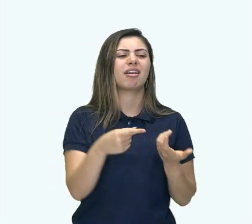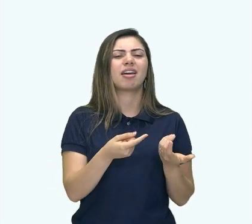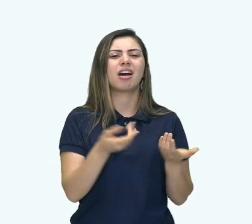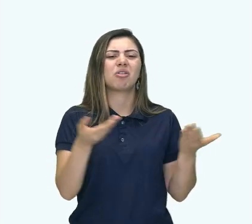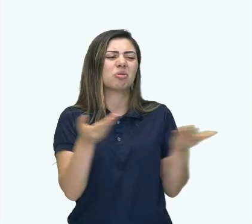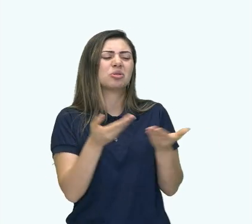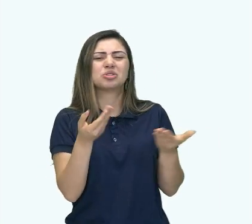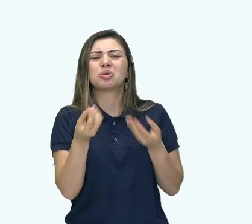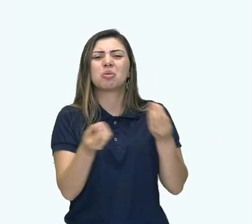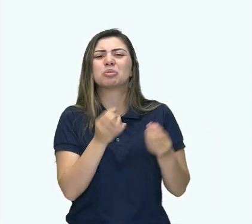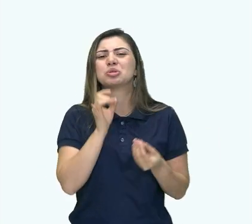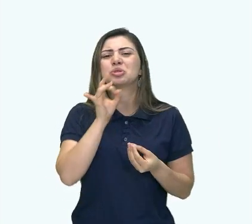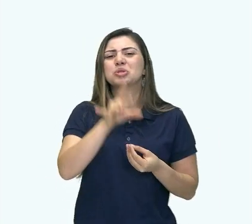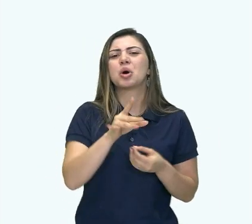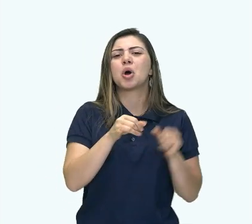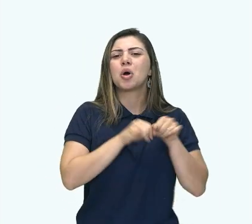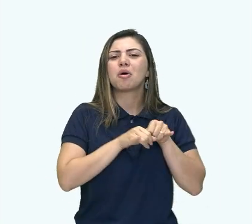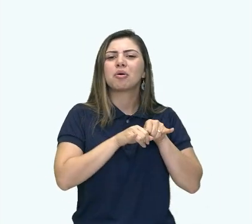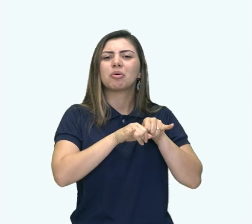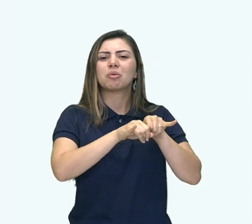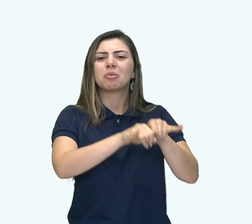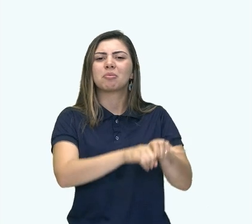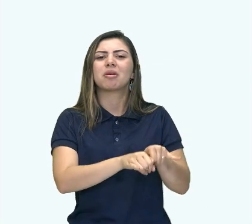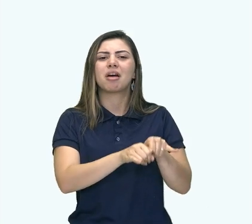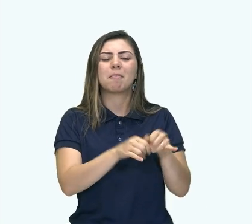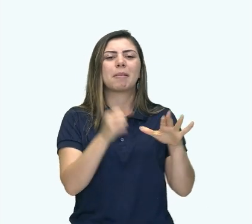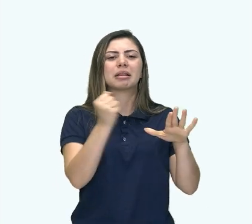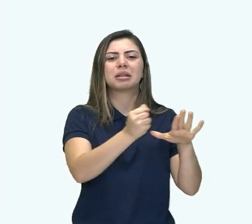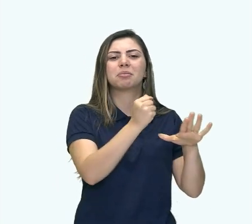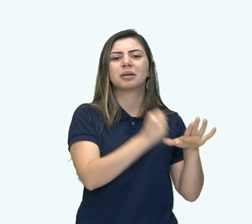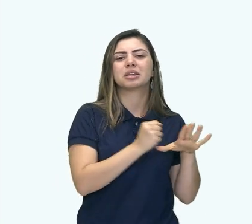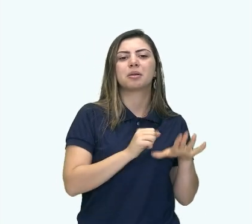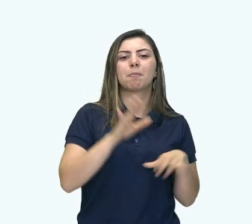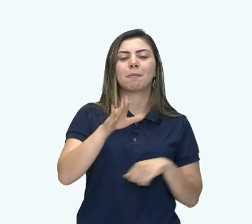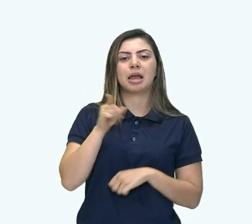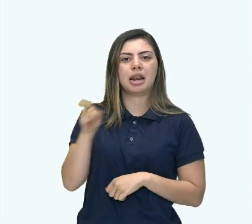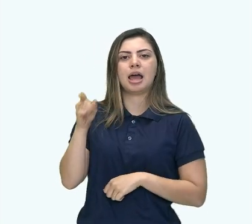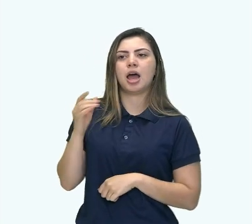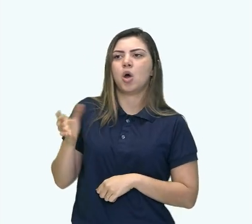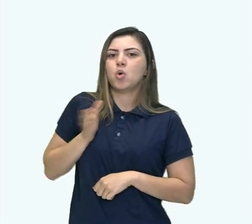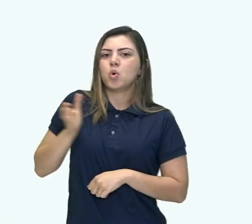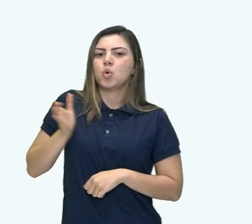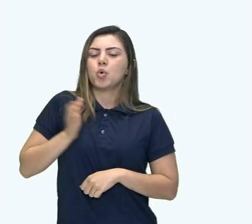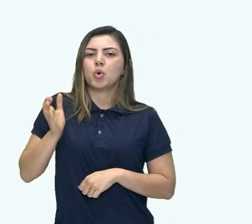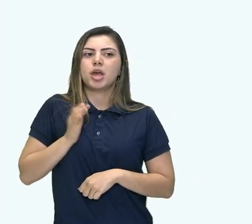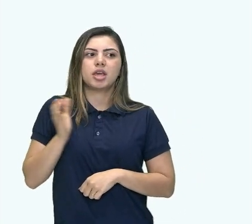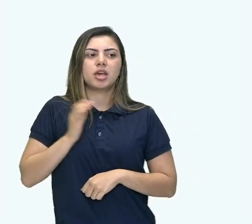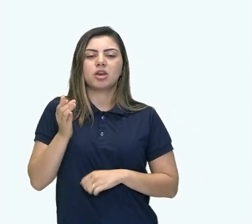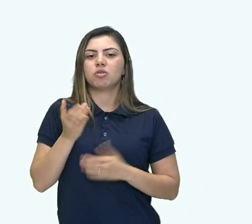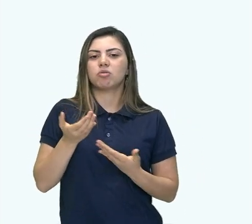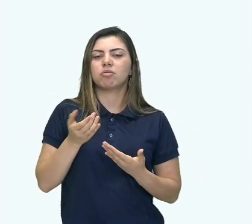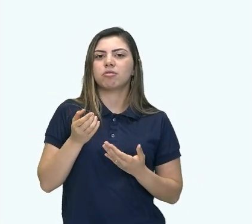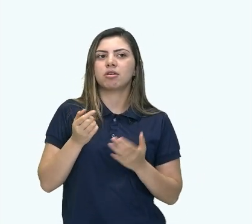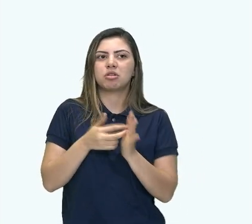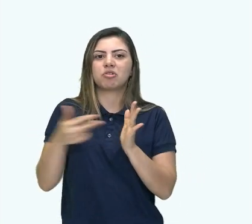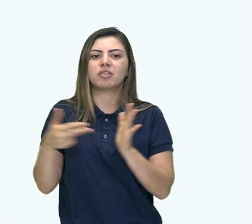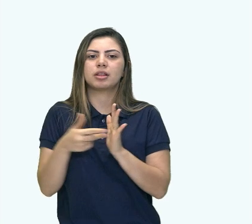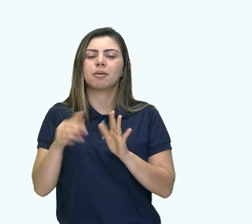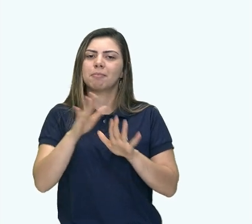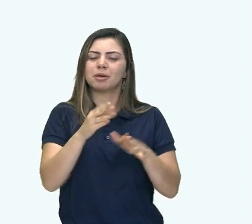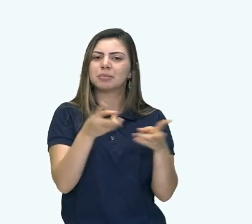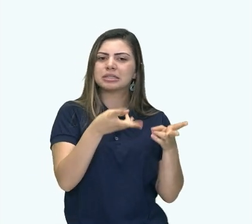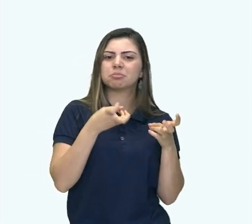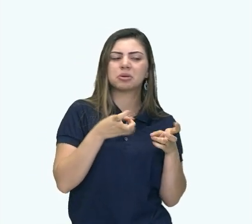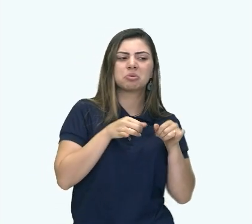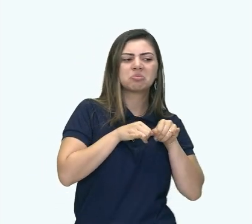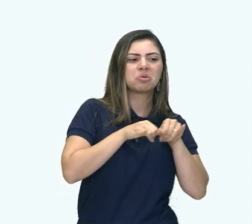sócio. Olha lá, o crime do rico ele precisa, porque vai dar manchete. Mas olha só, pequeno comerciante matando sócio, como se fosse